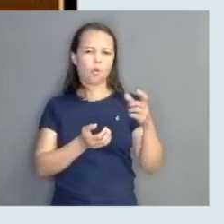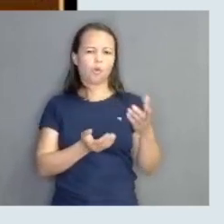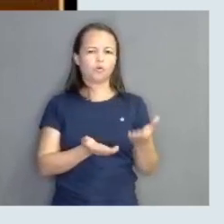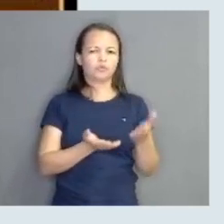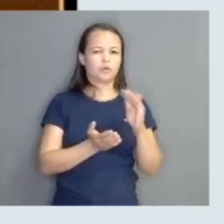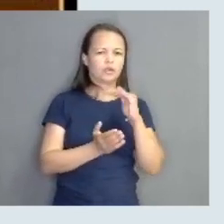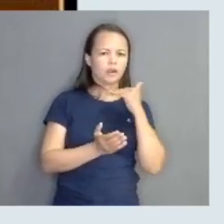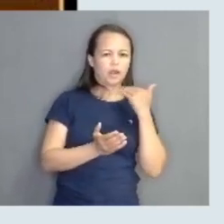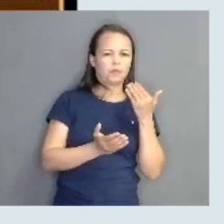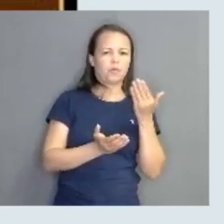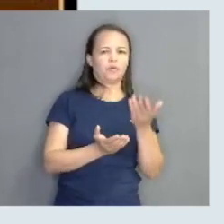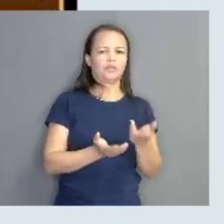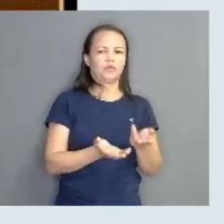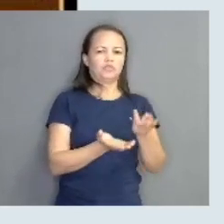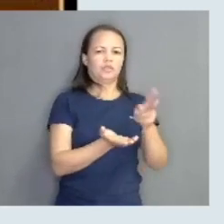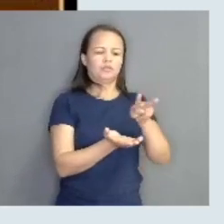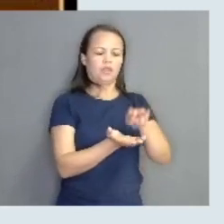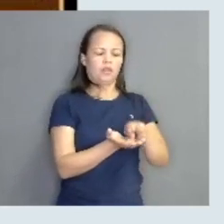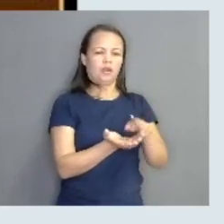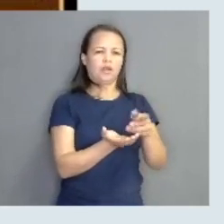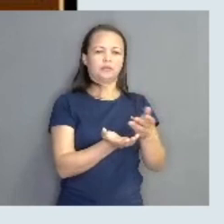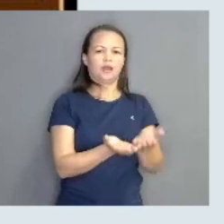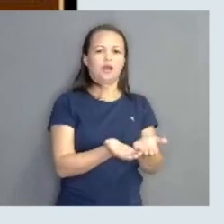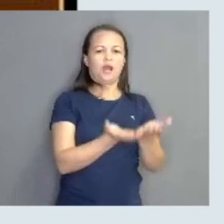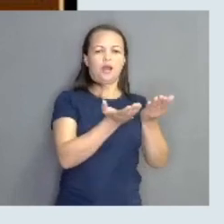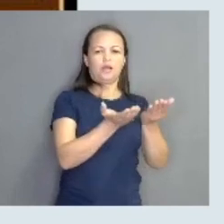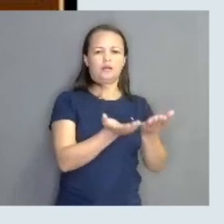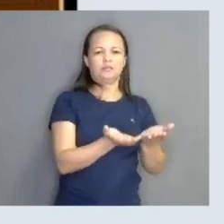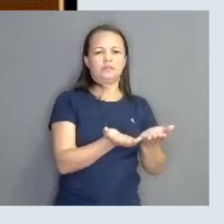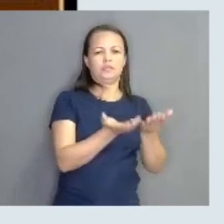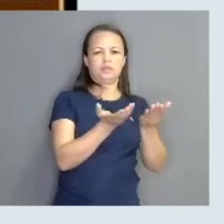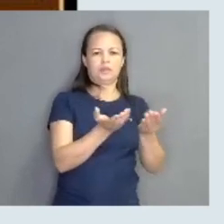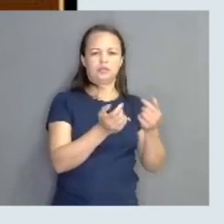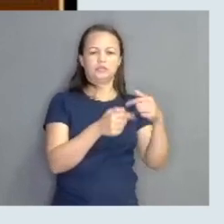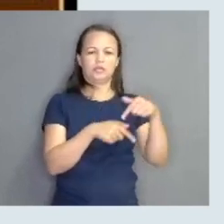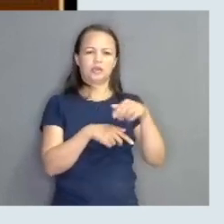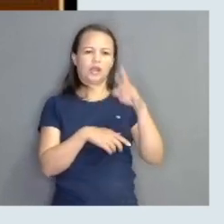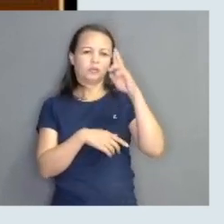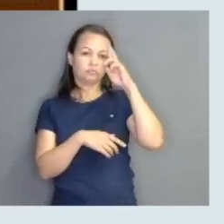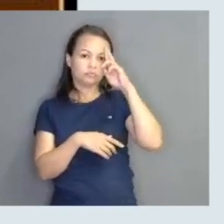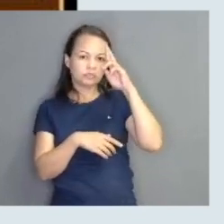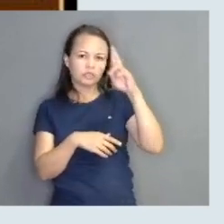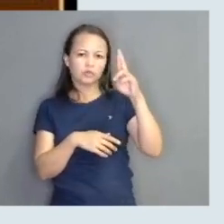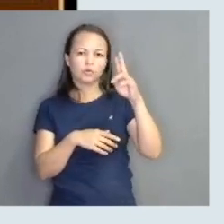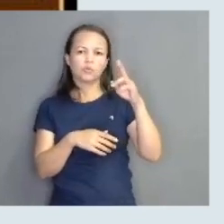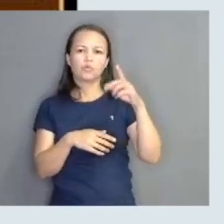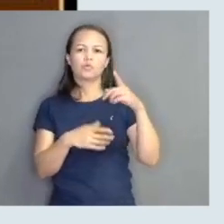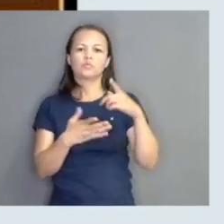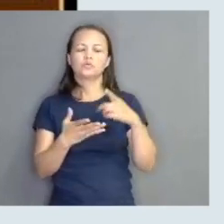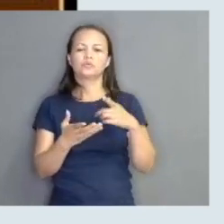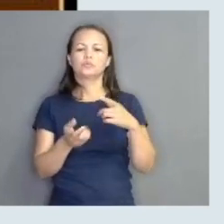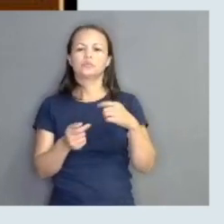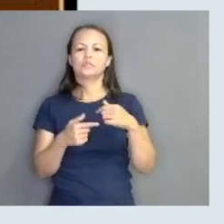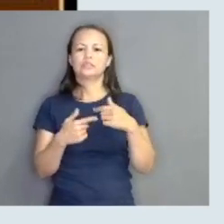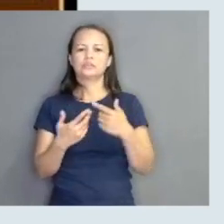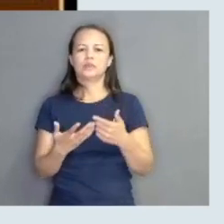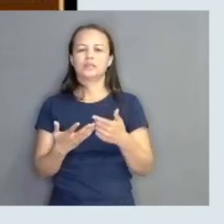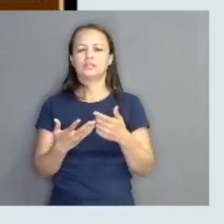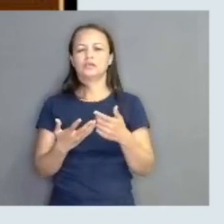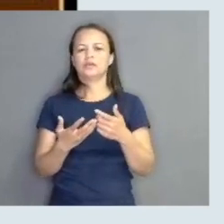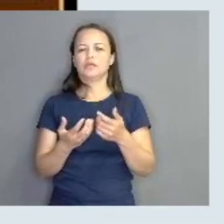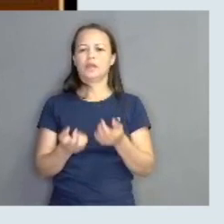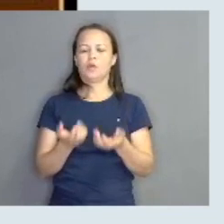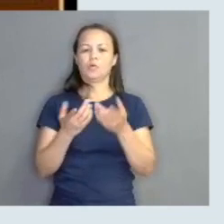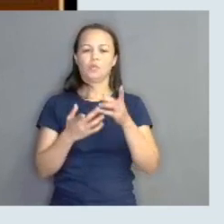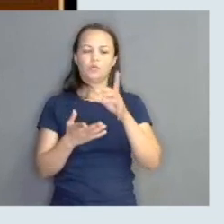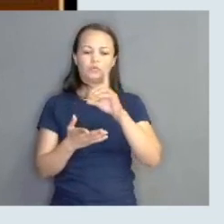esse Senhor que estaria sentado, né? Esse Senhor seria Osíris, Deus da